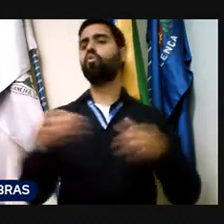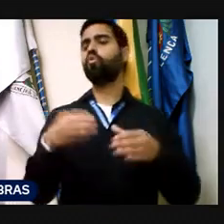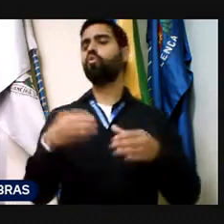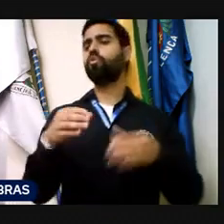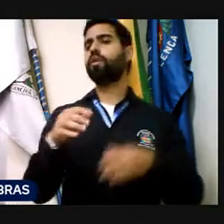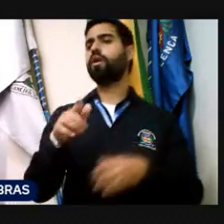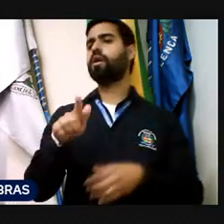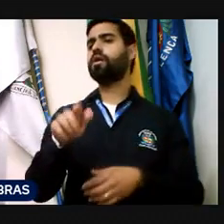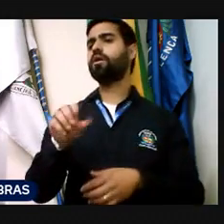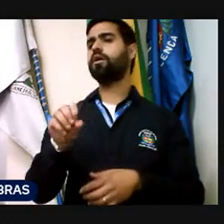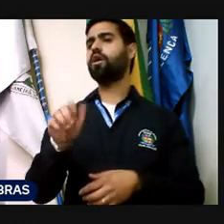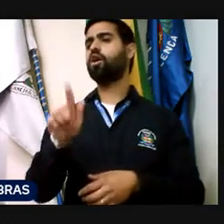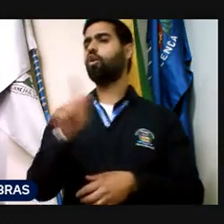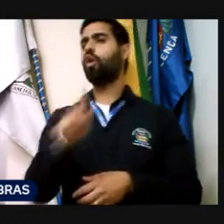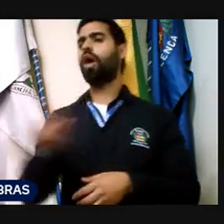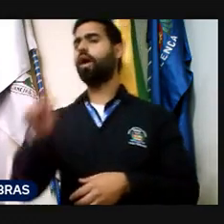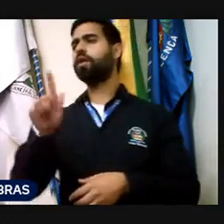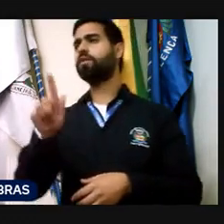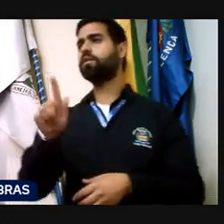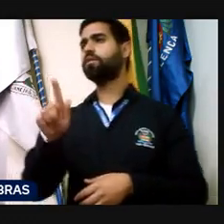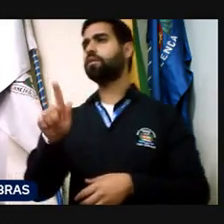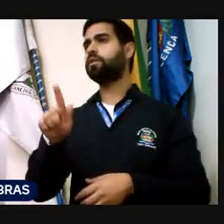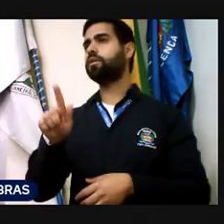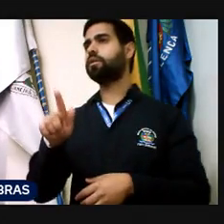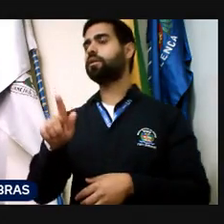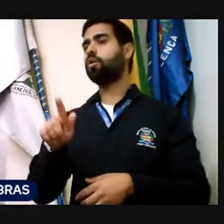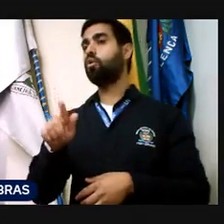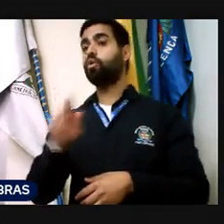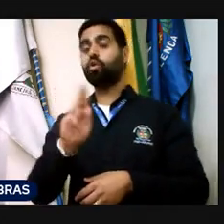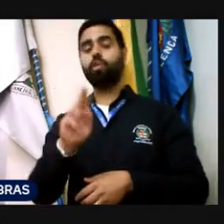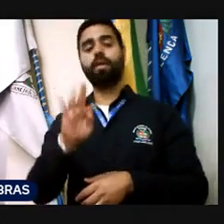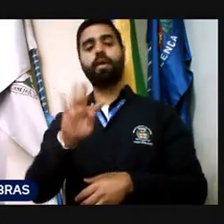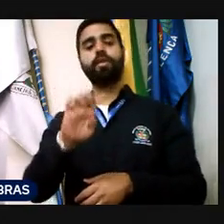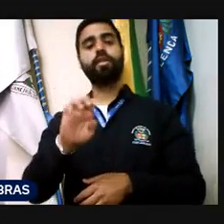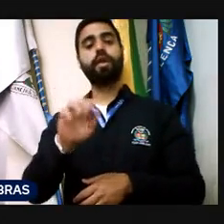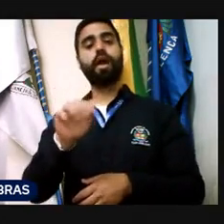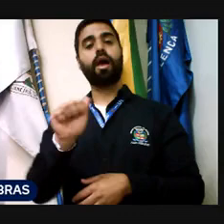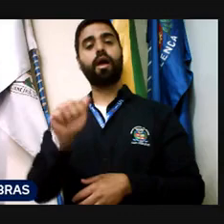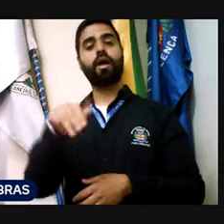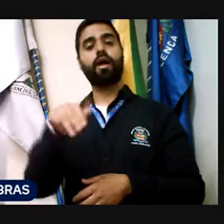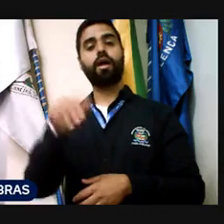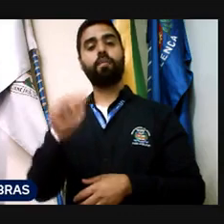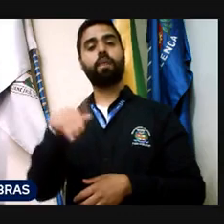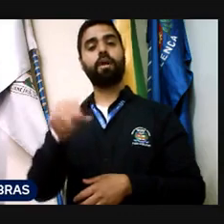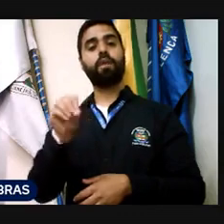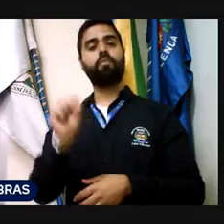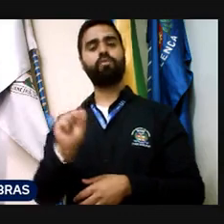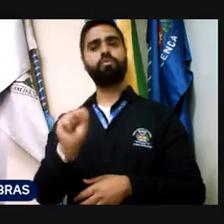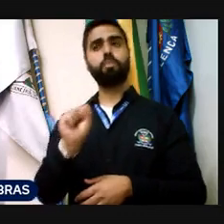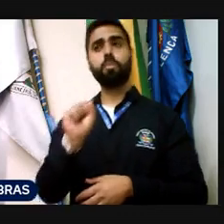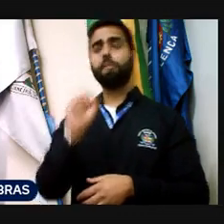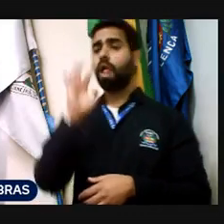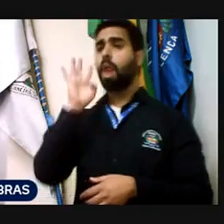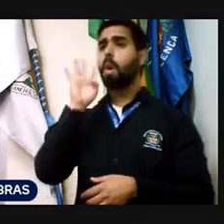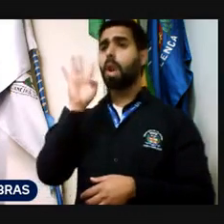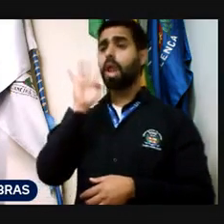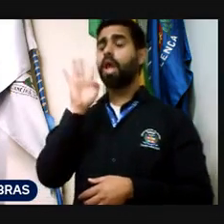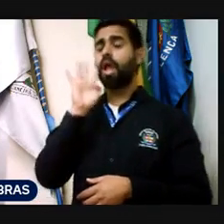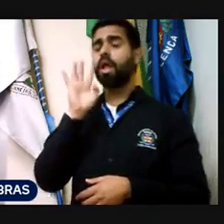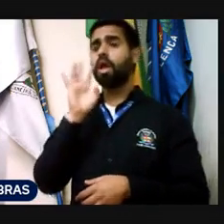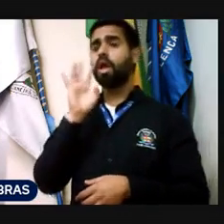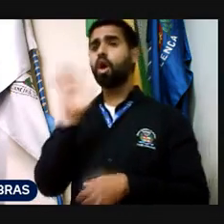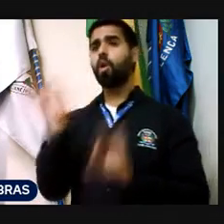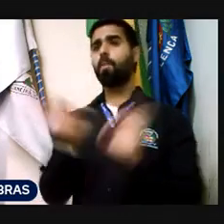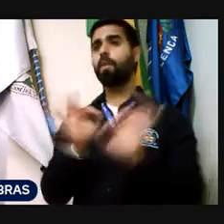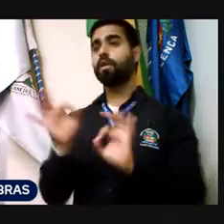Foi até a senhora Amanda, o nome do projeto é Te Amamos. E eu achei muito bacana esse projeto deles, e eu gostaria